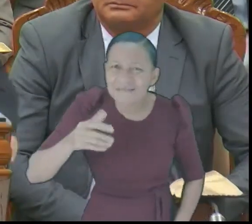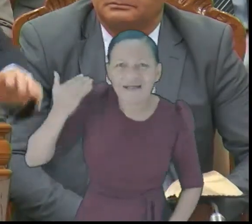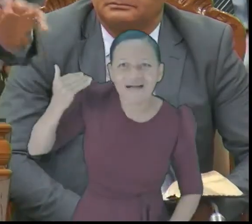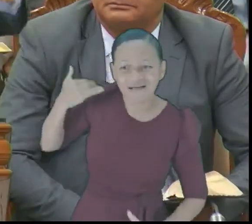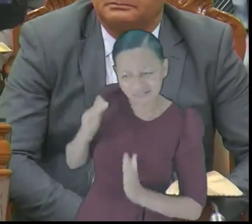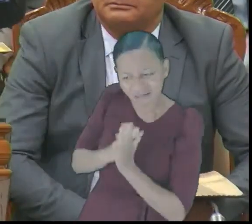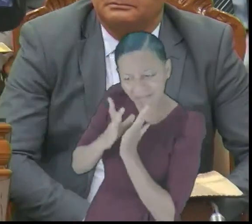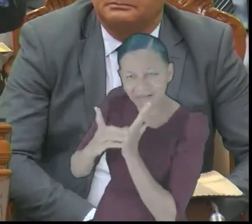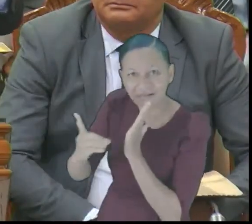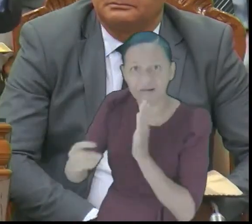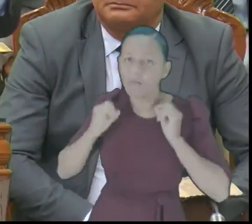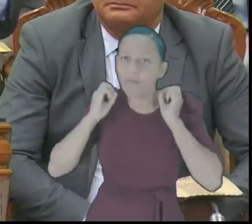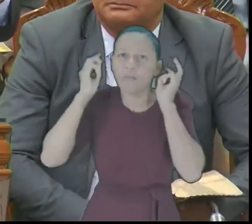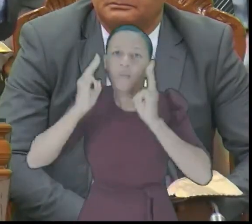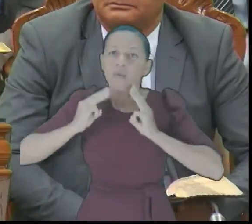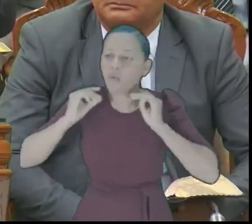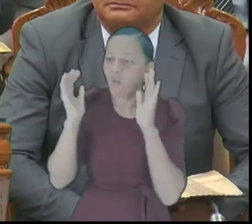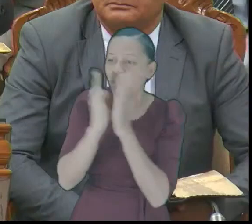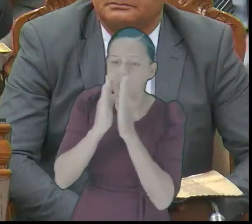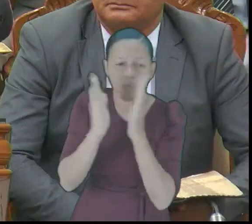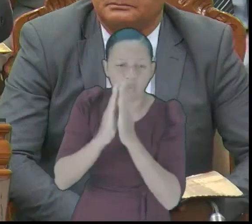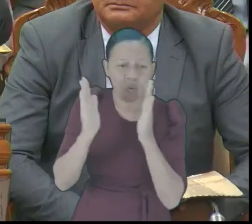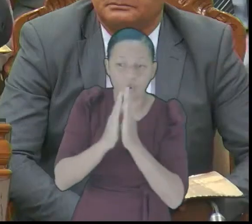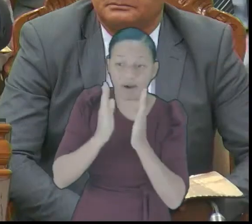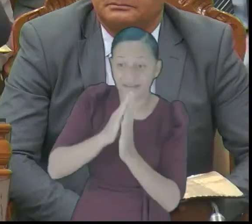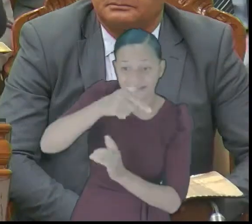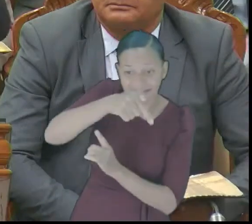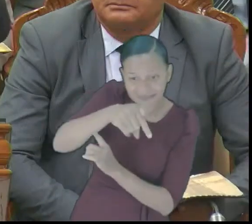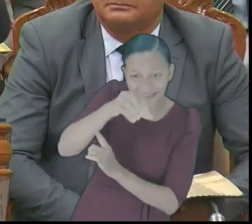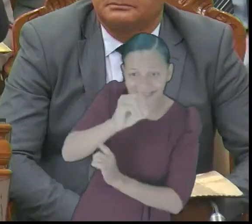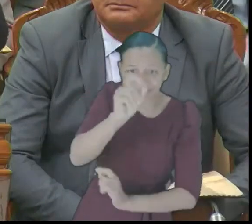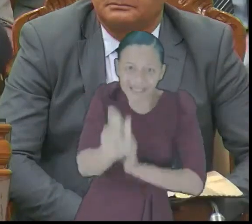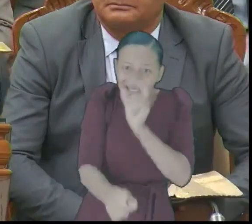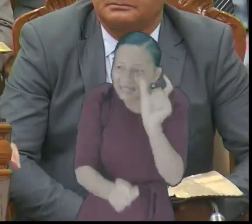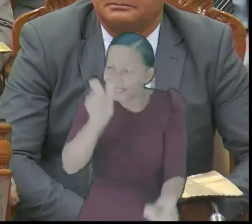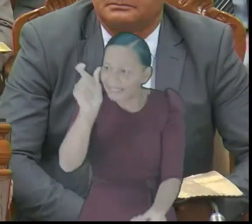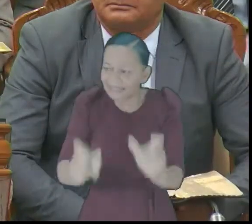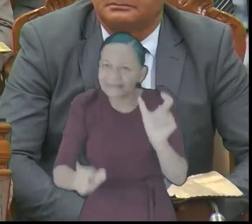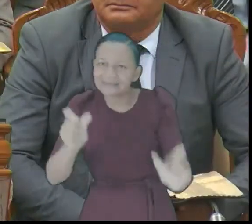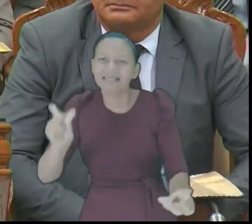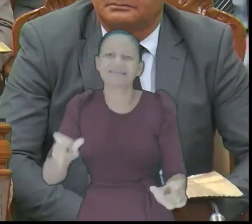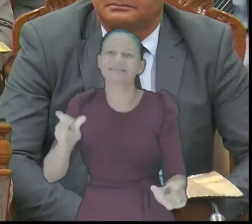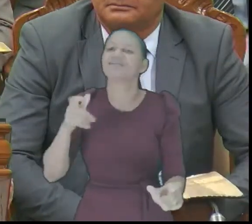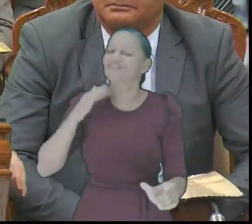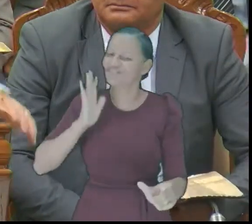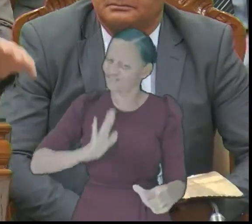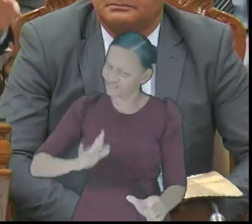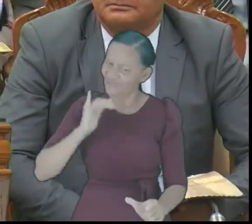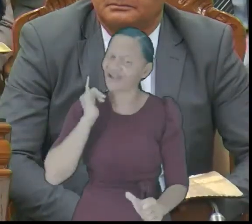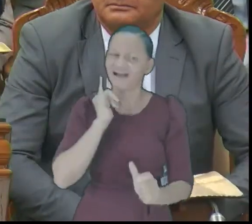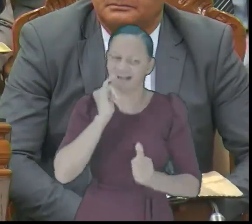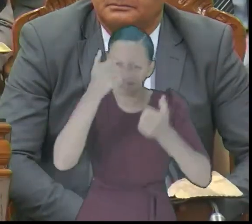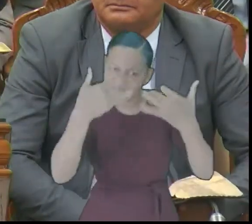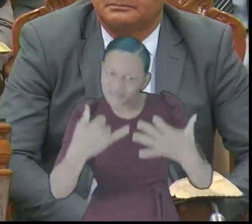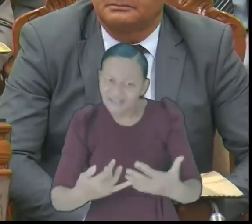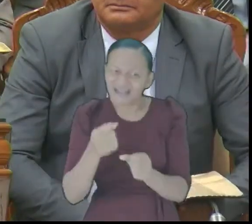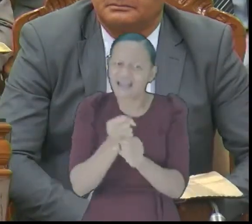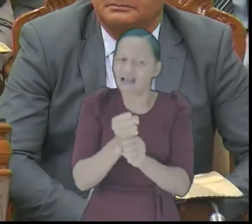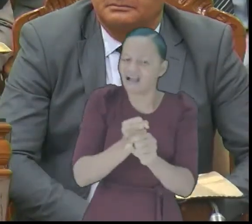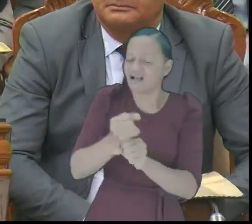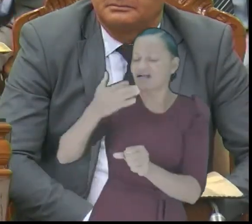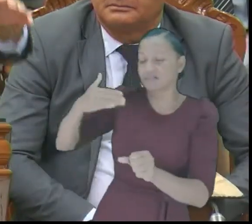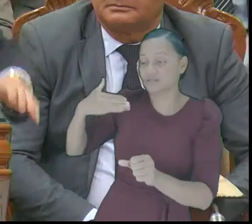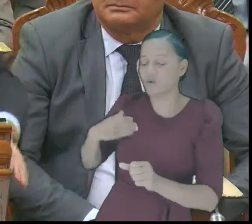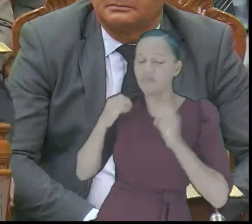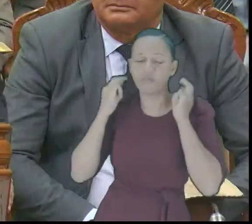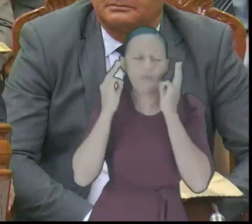quando ele orou para que os 70 recebessem, eu já falei isso aqui há alguns anos, Moisés orou para que os